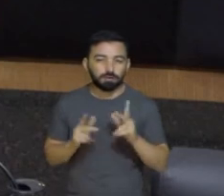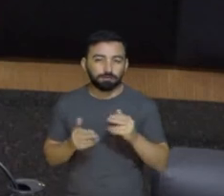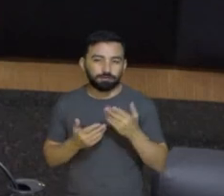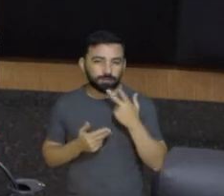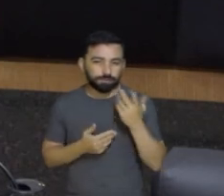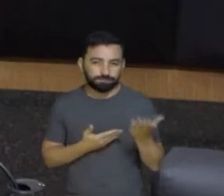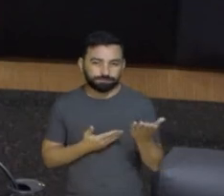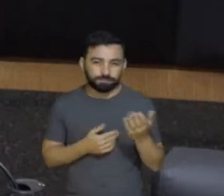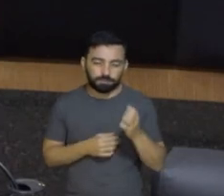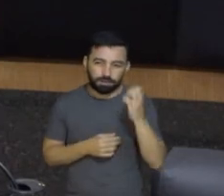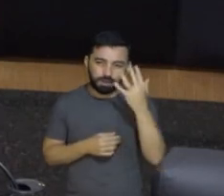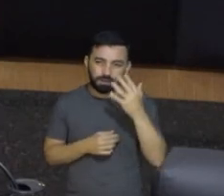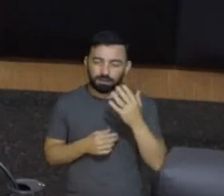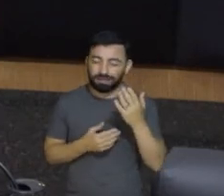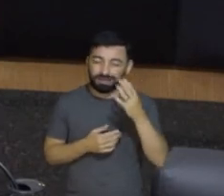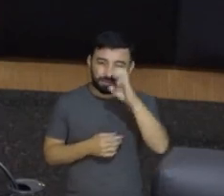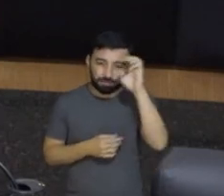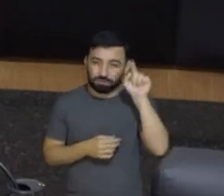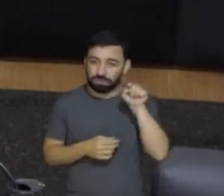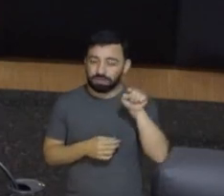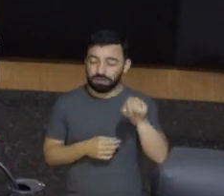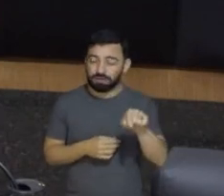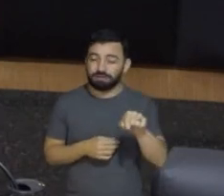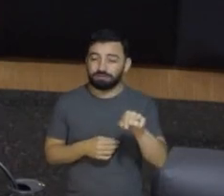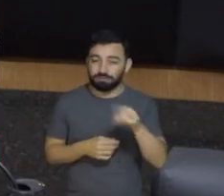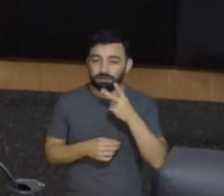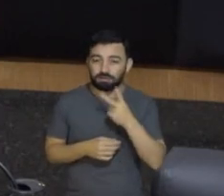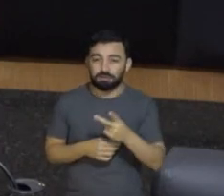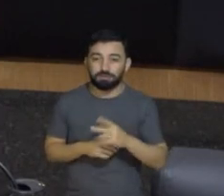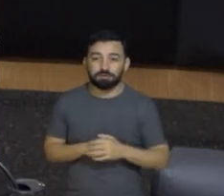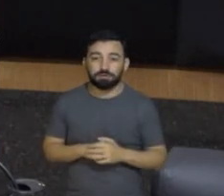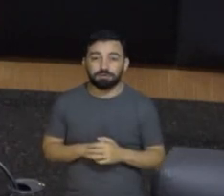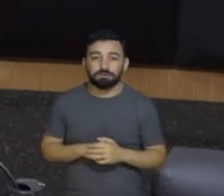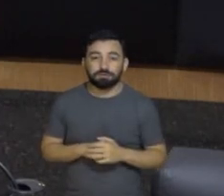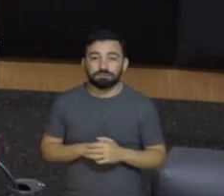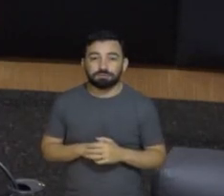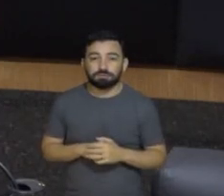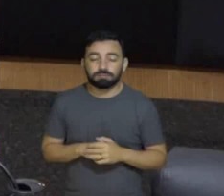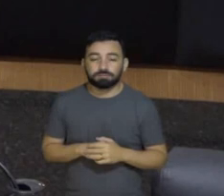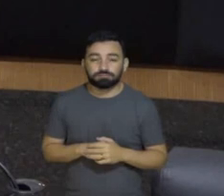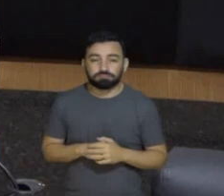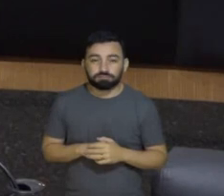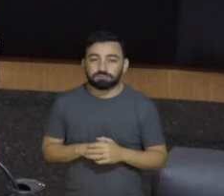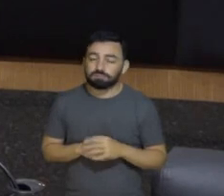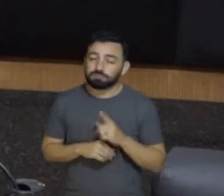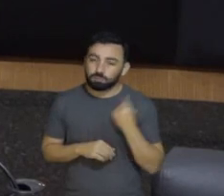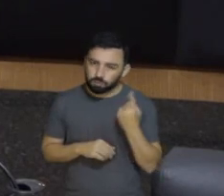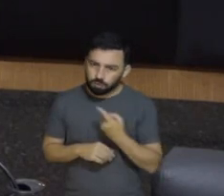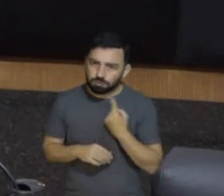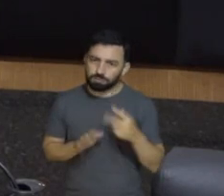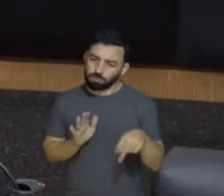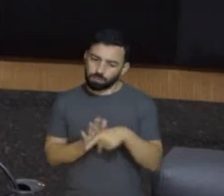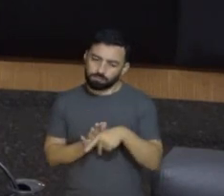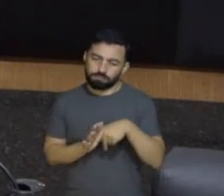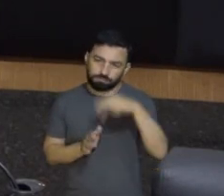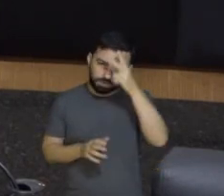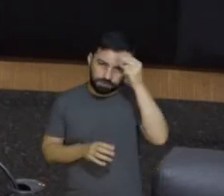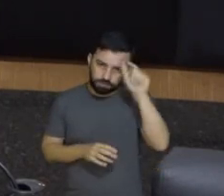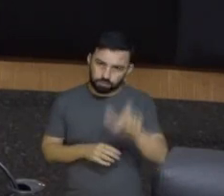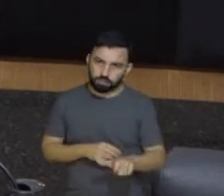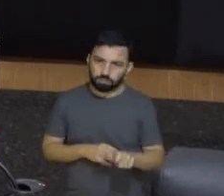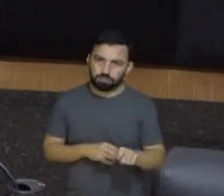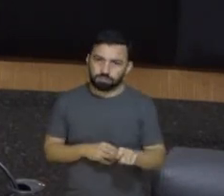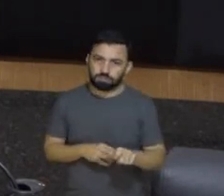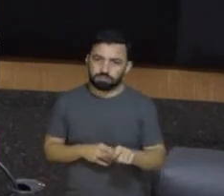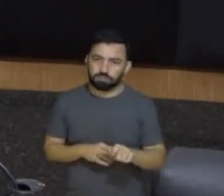amigo deputado Emerson Stein, que passamos isso, nós na prefeitura, né, onde